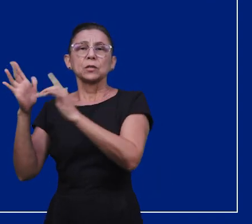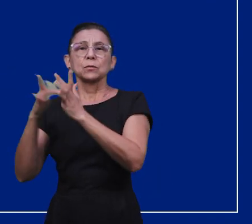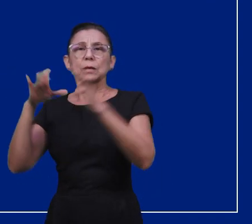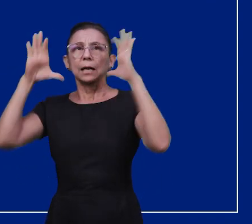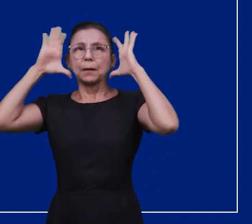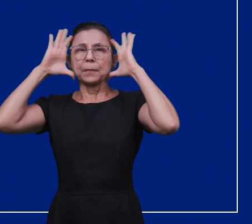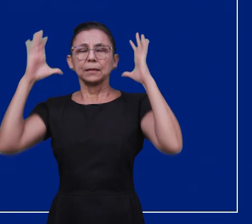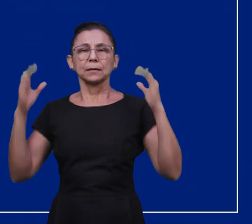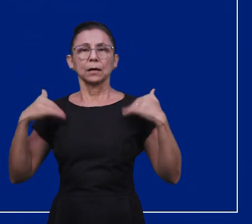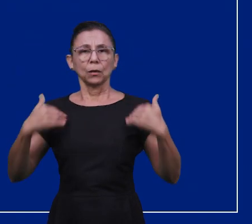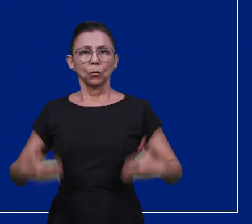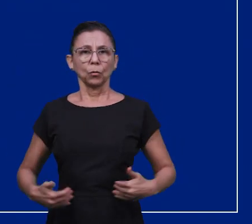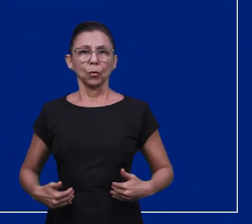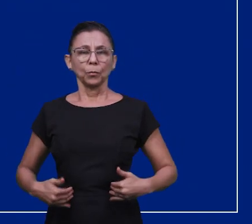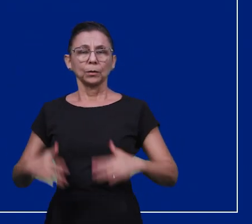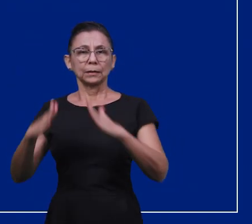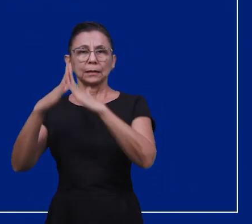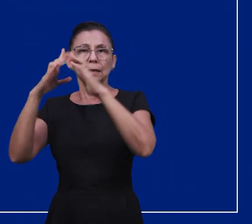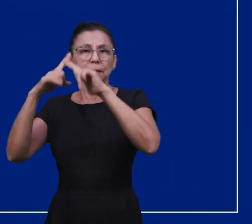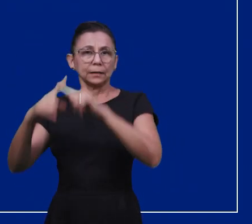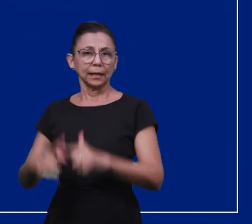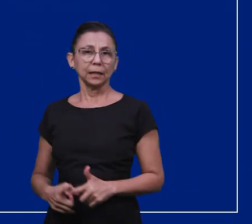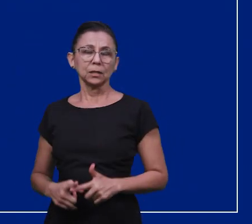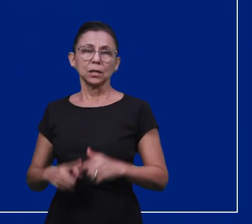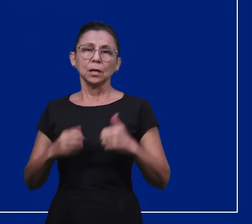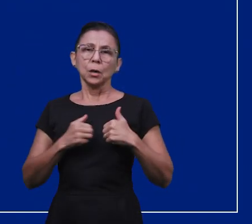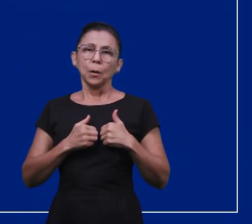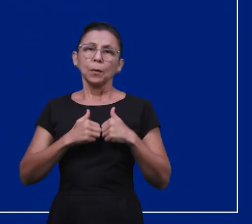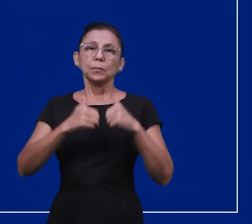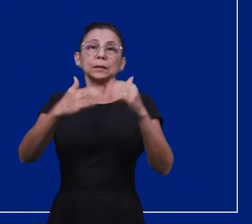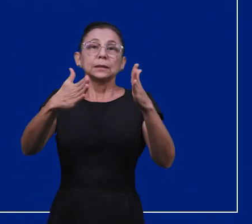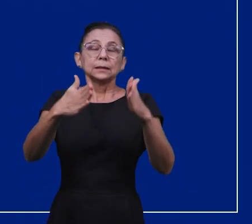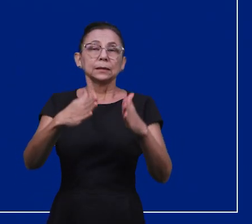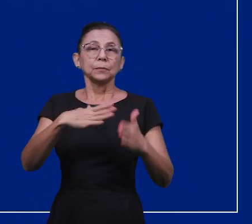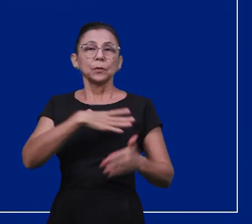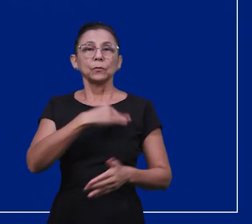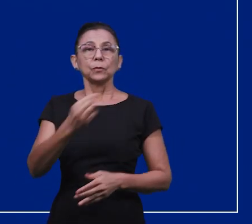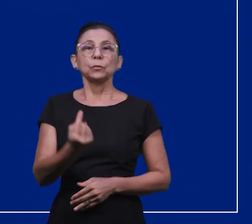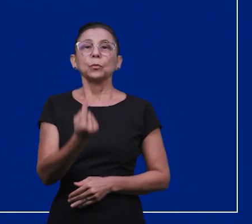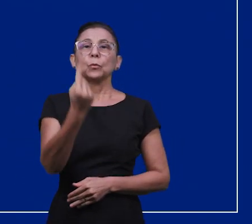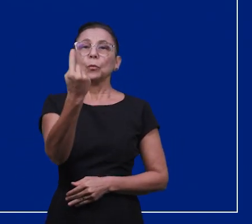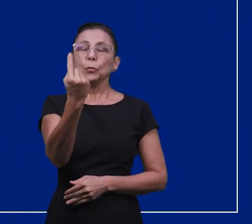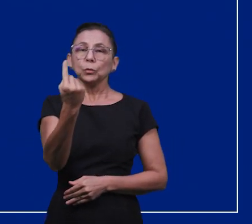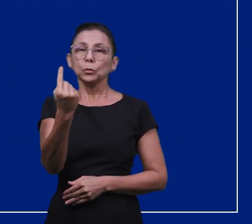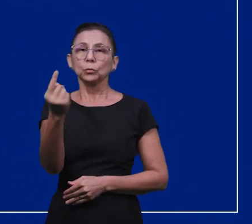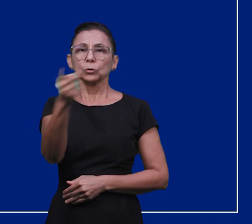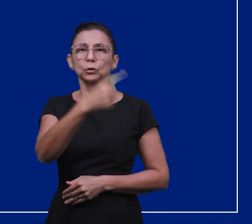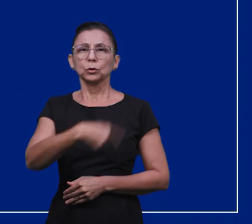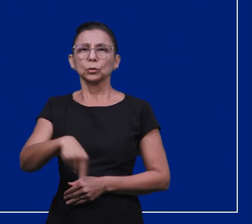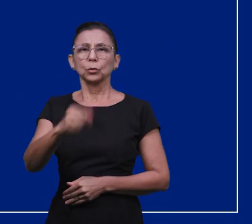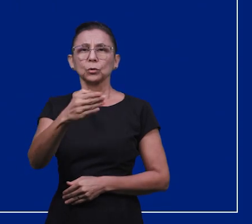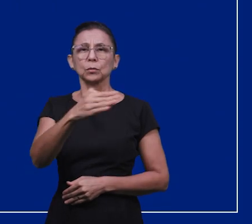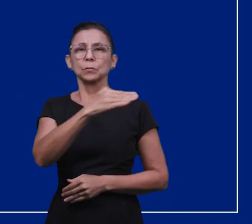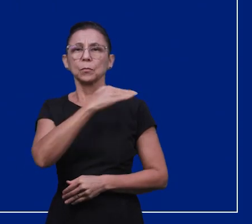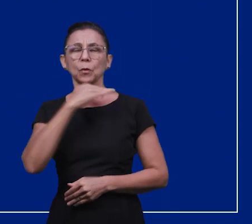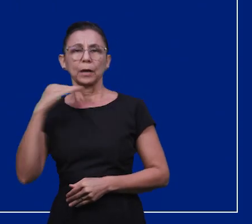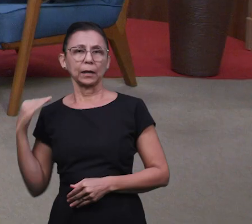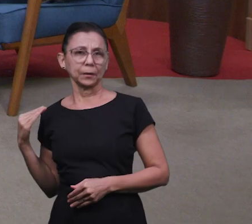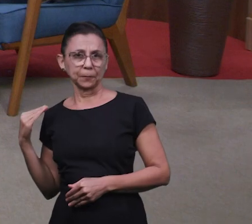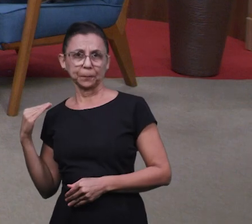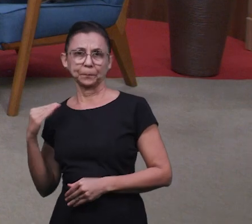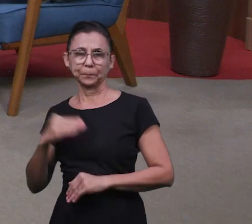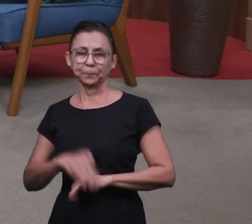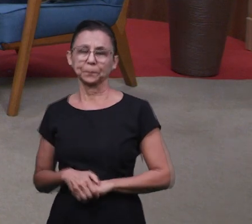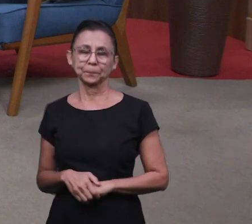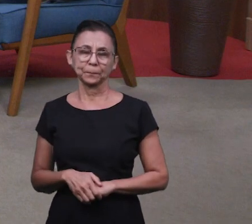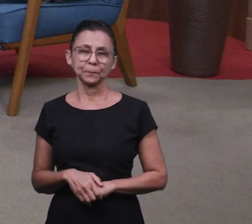o princípio e o primogênito dentre os mortos, para que em tudo tenha a preeminência. Então